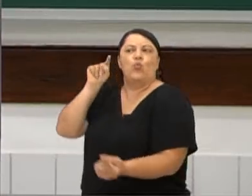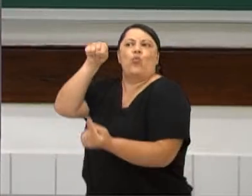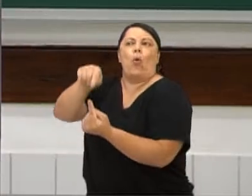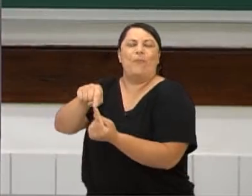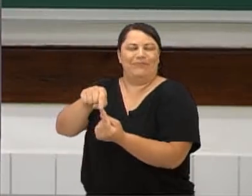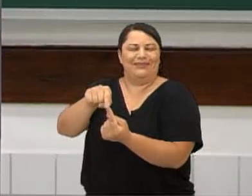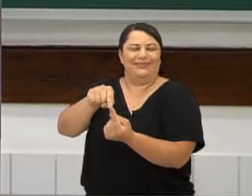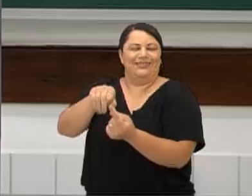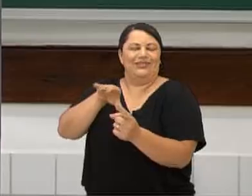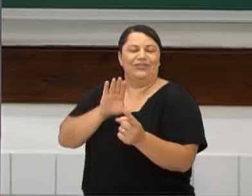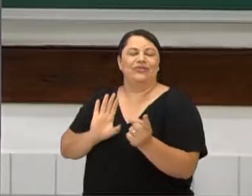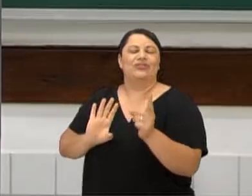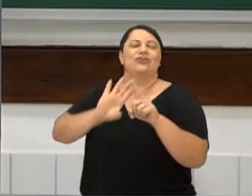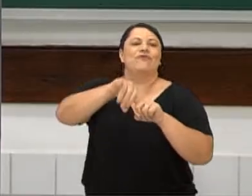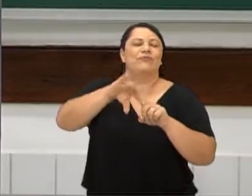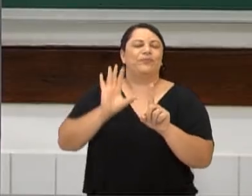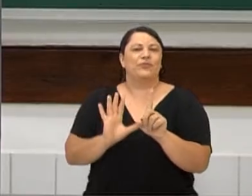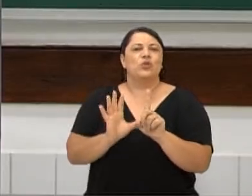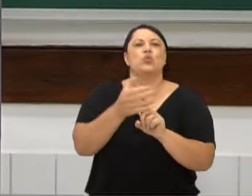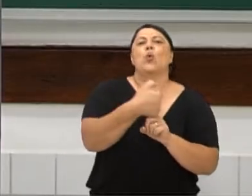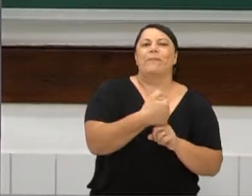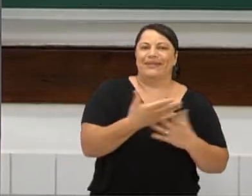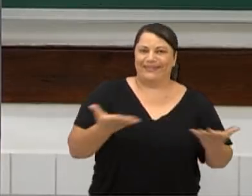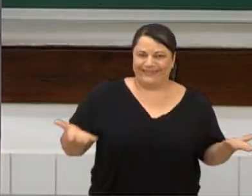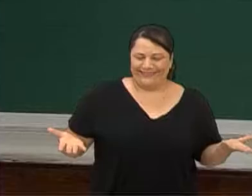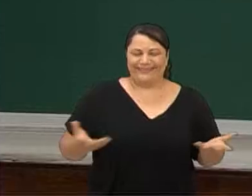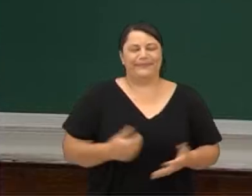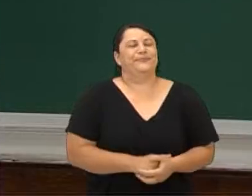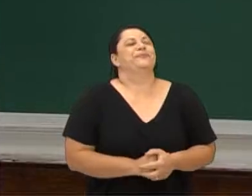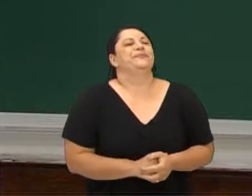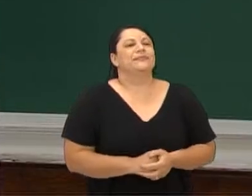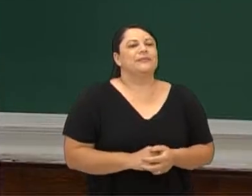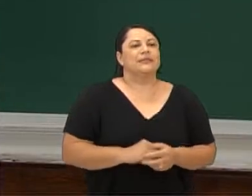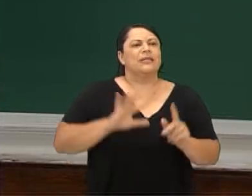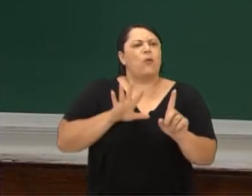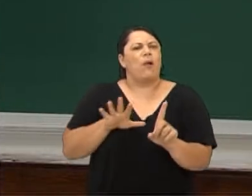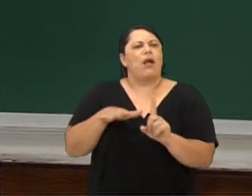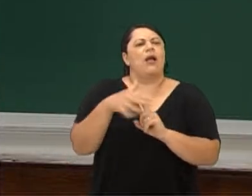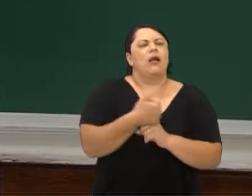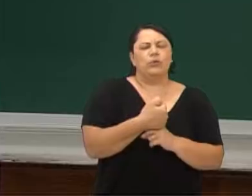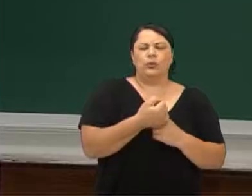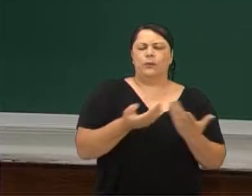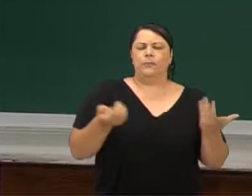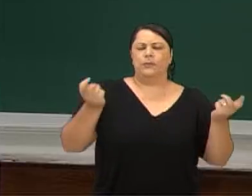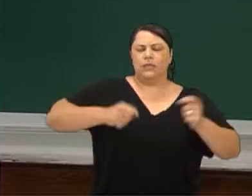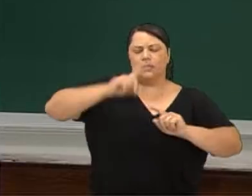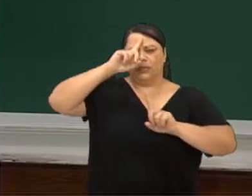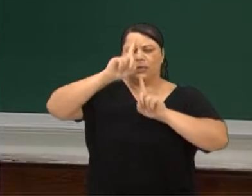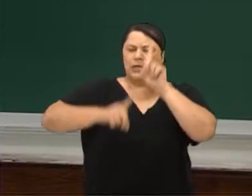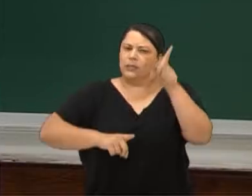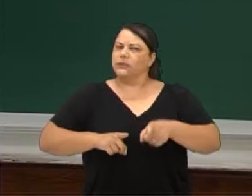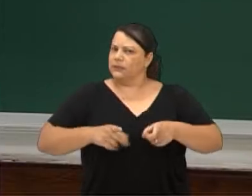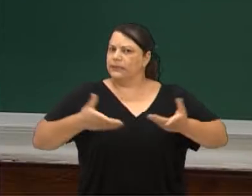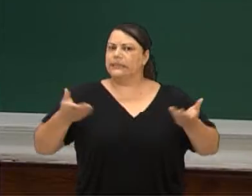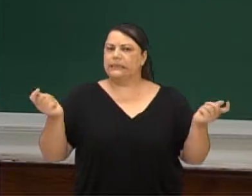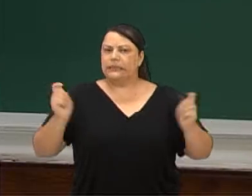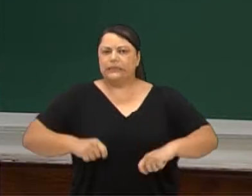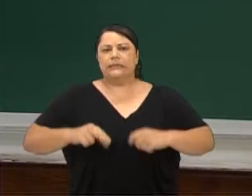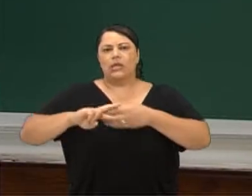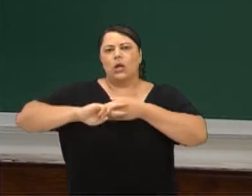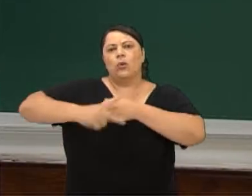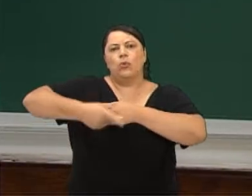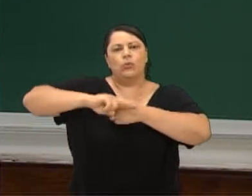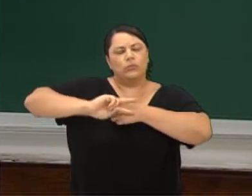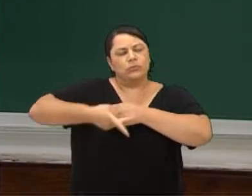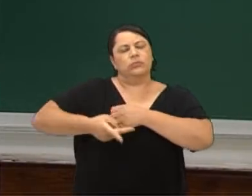de dominar. Vamos lá? A dominação desse imperialismo, consequência da